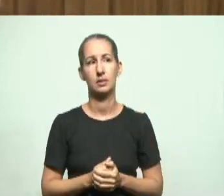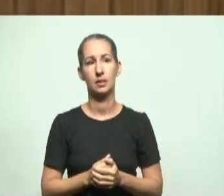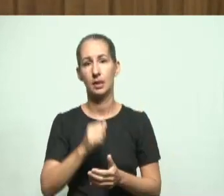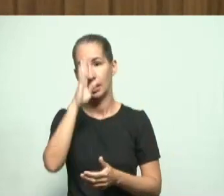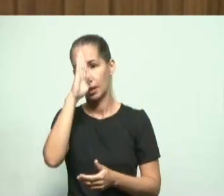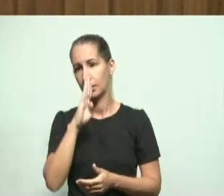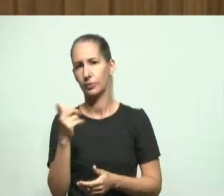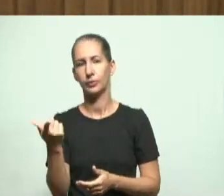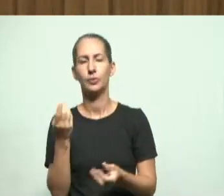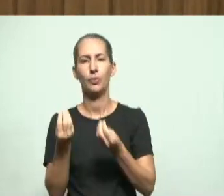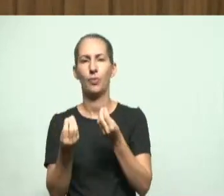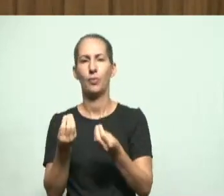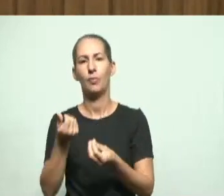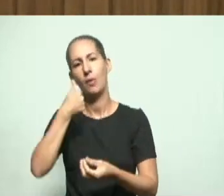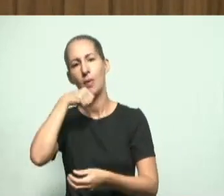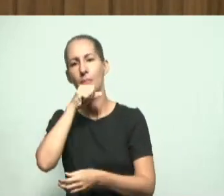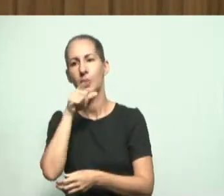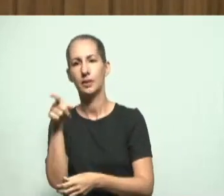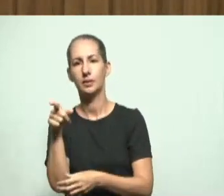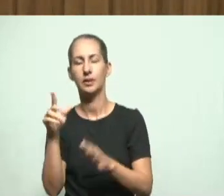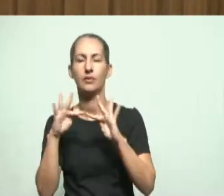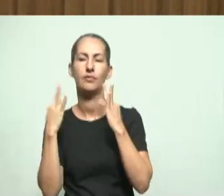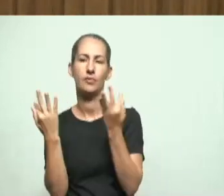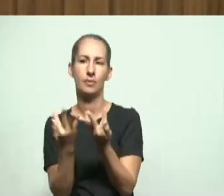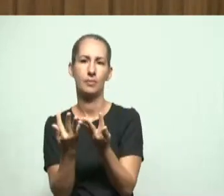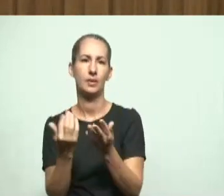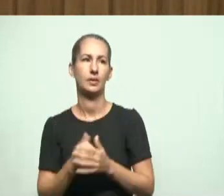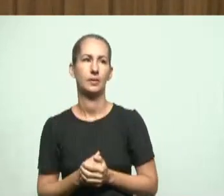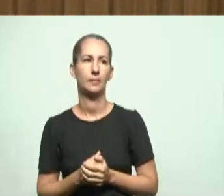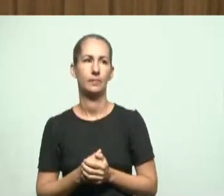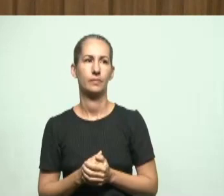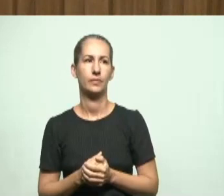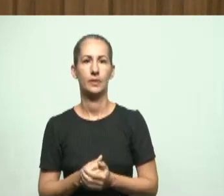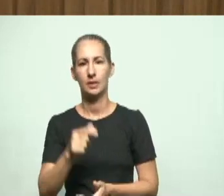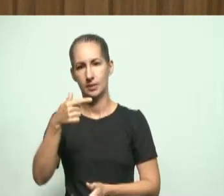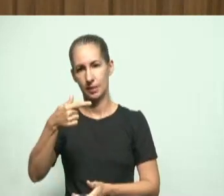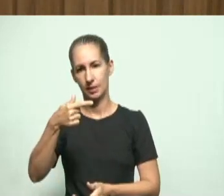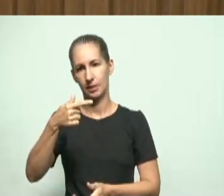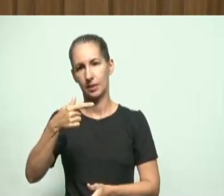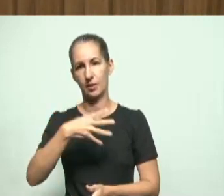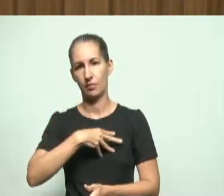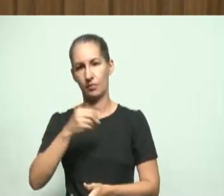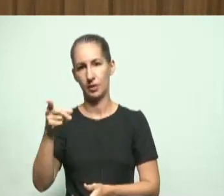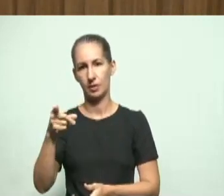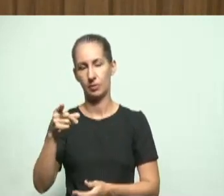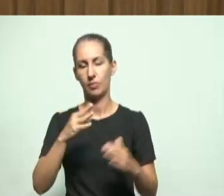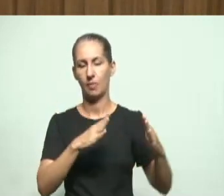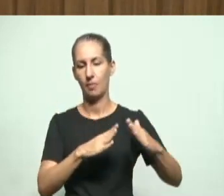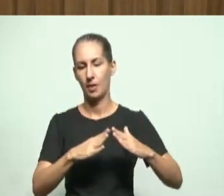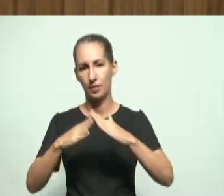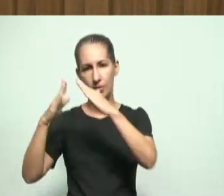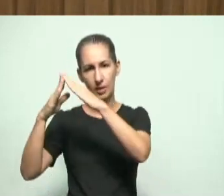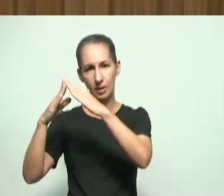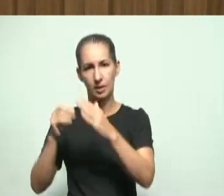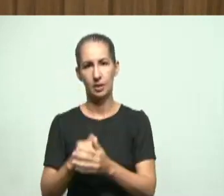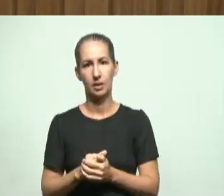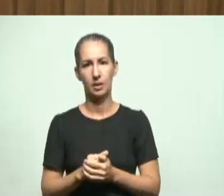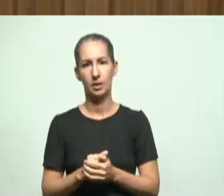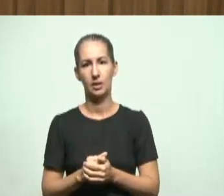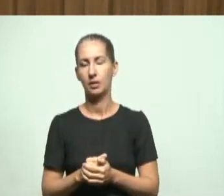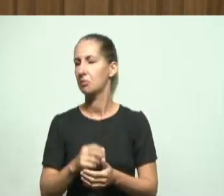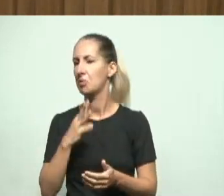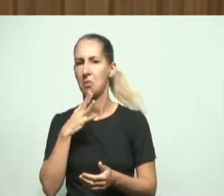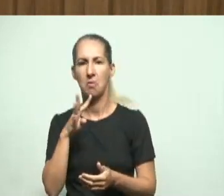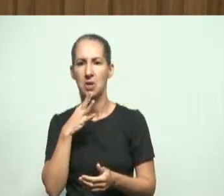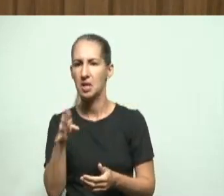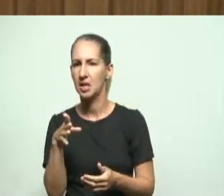gratuito. Diga aí uma mãe de família, para me concluir, senhor presidente. Uma mãe de família que tem seus 7 filhos, lá na periferia, não tem condições de conhecer o centro de turismo,